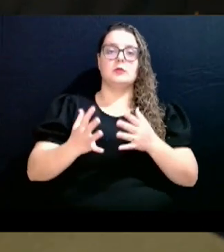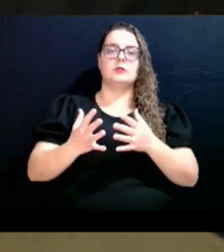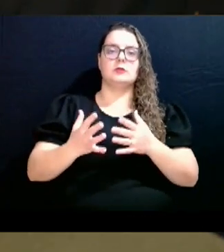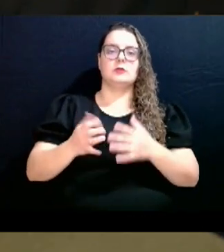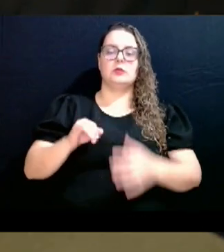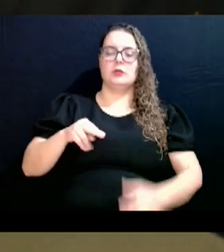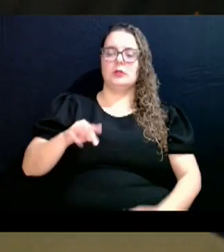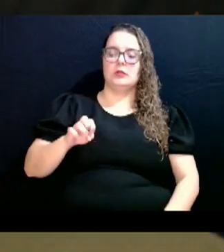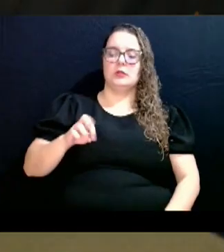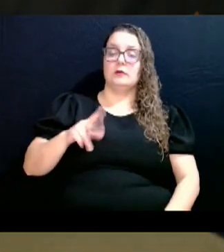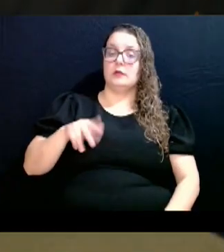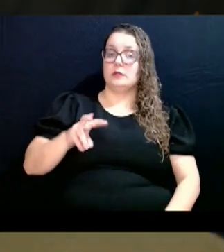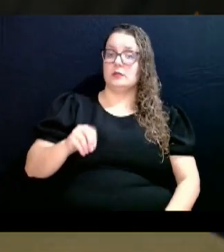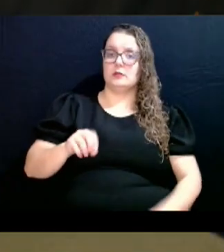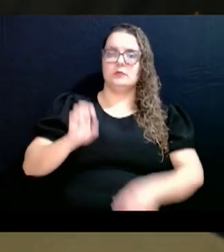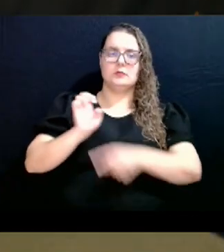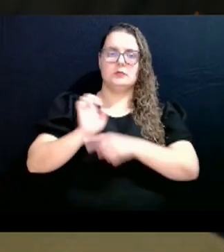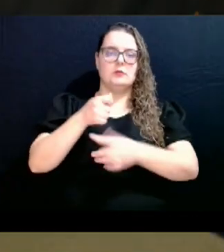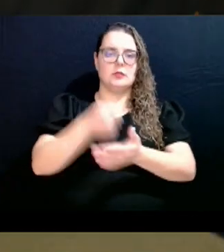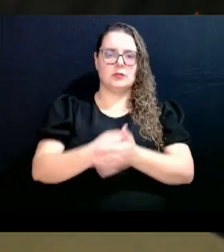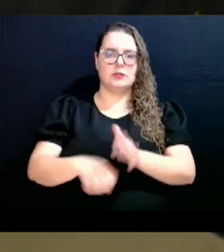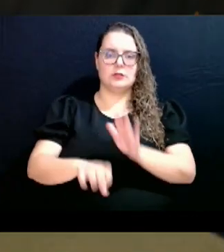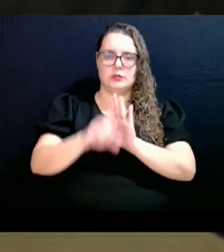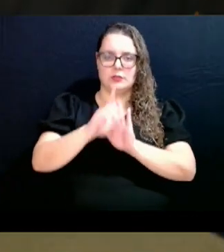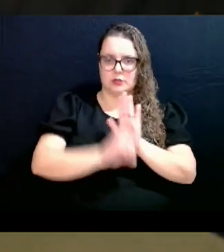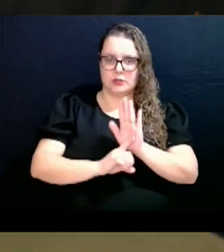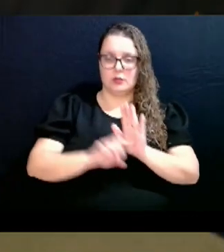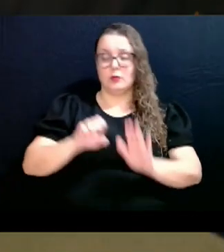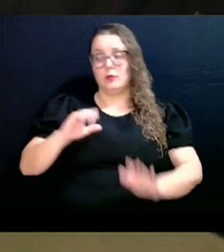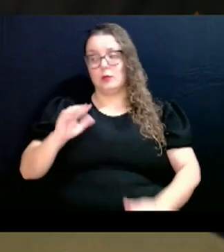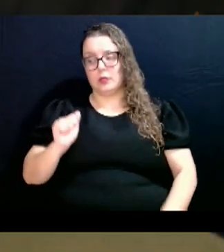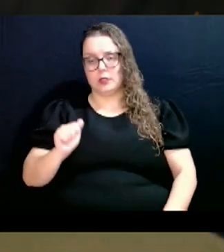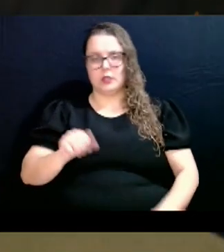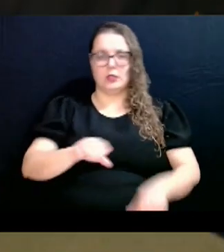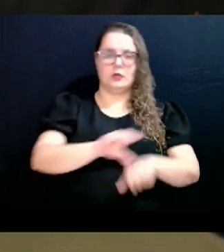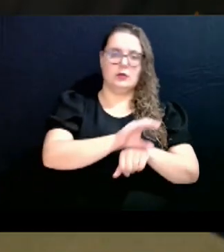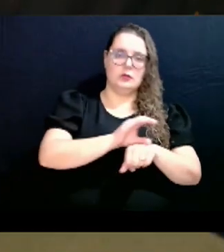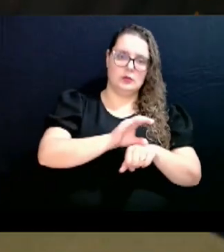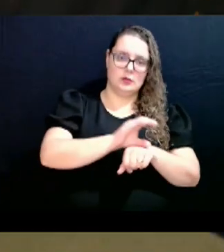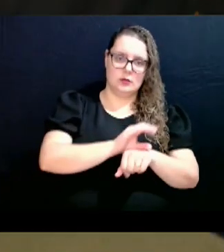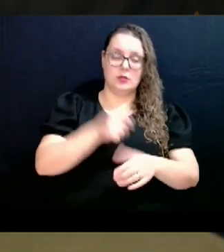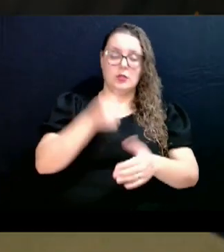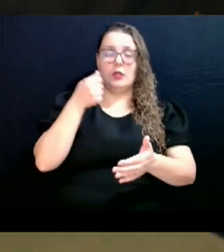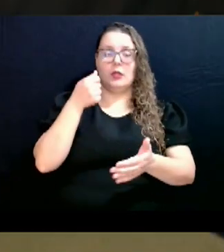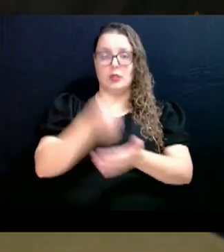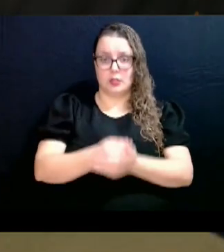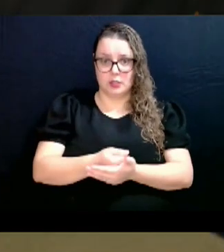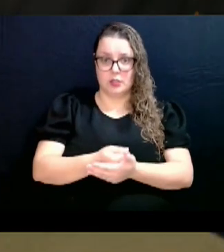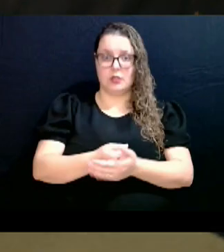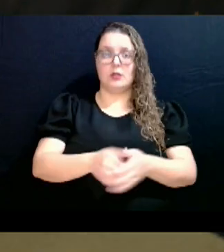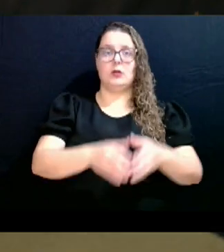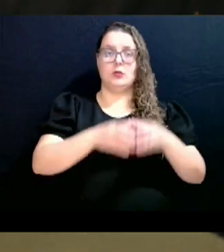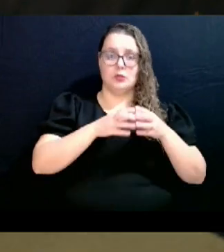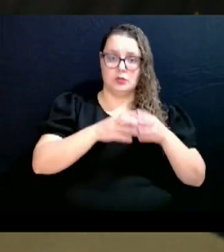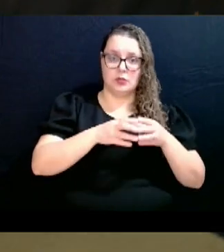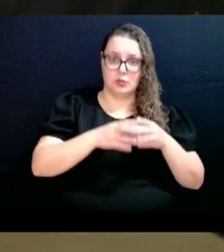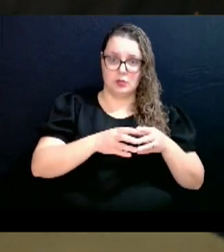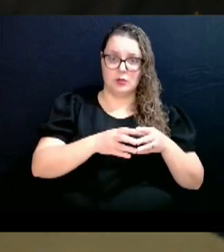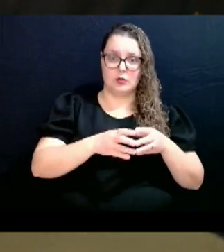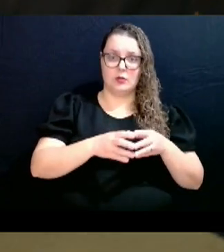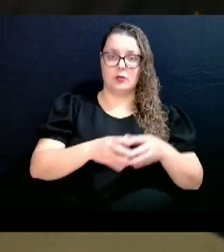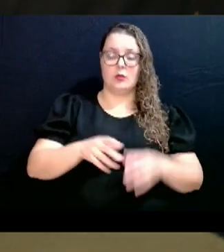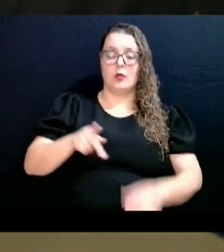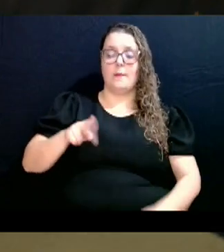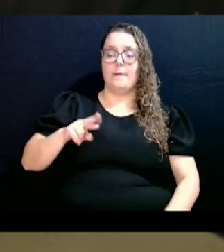Estado para garantir esse direito. O ECA e a Constituição garantem a convivência familiar como